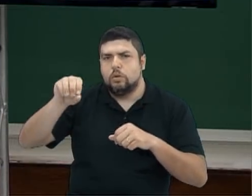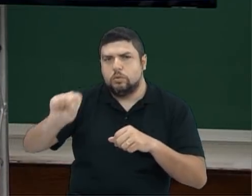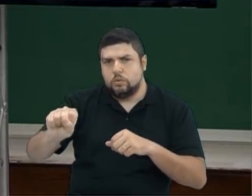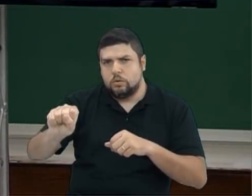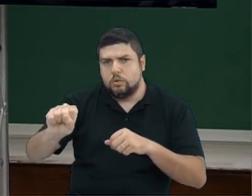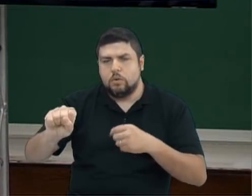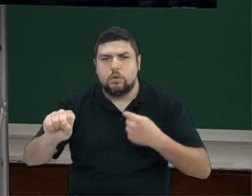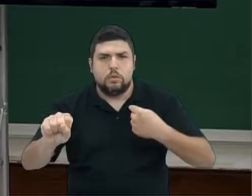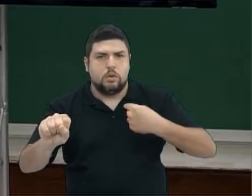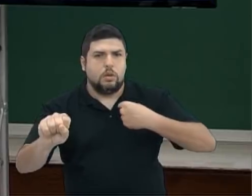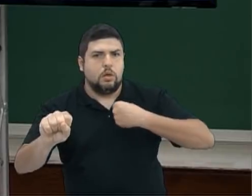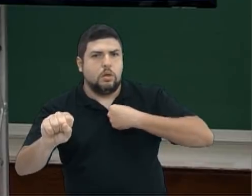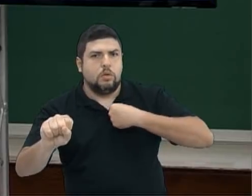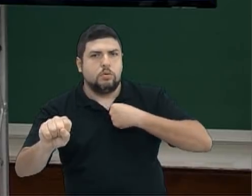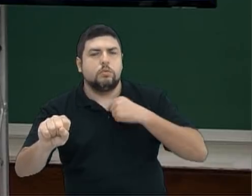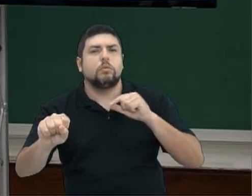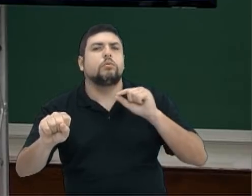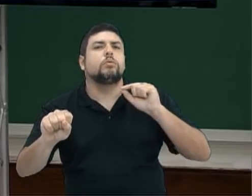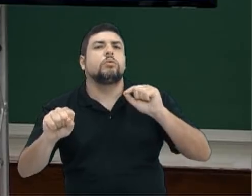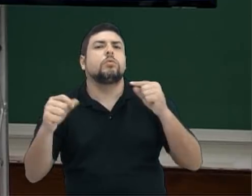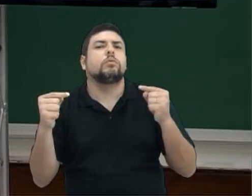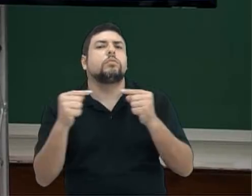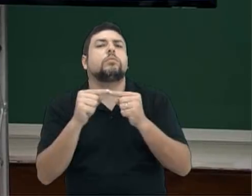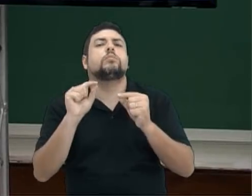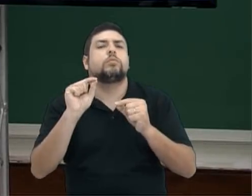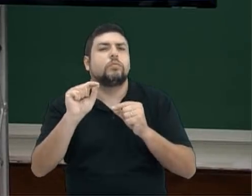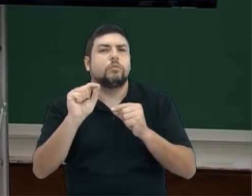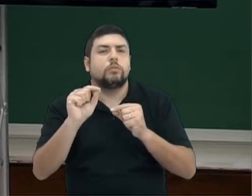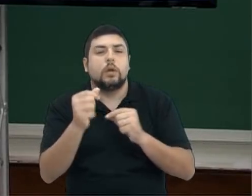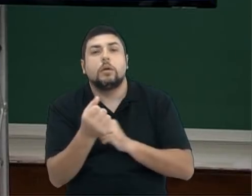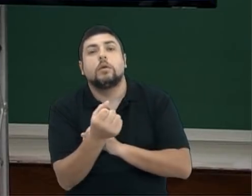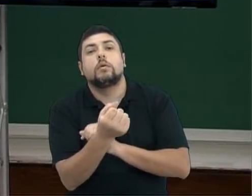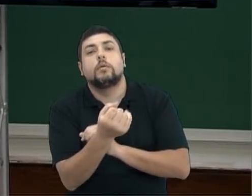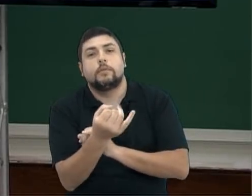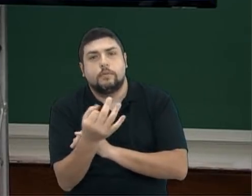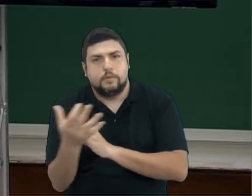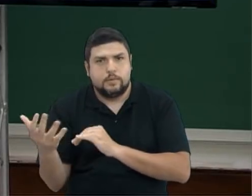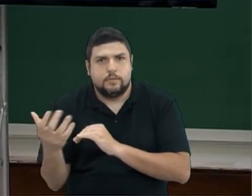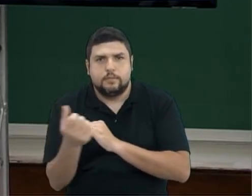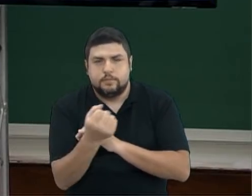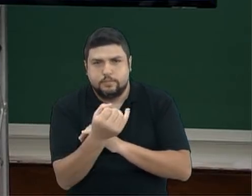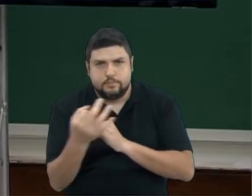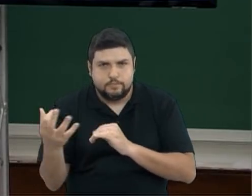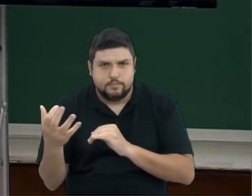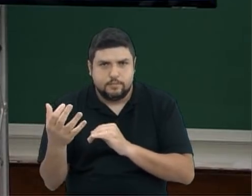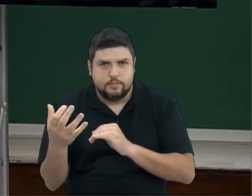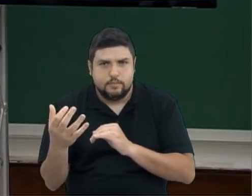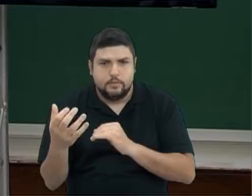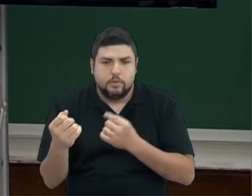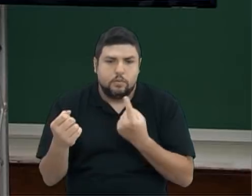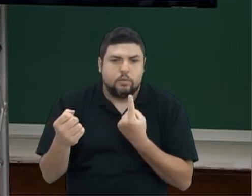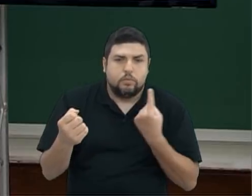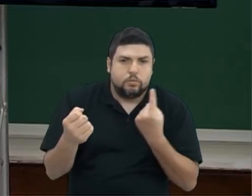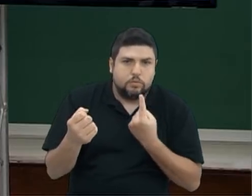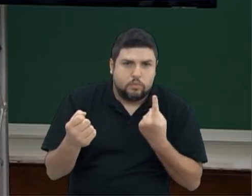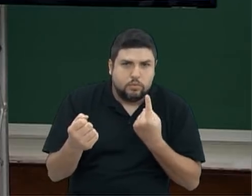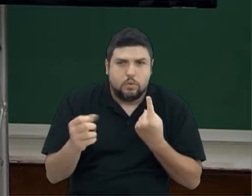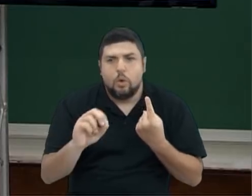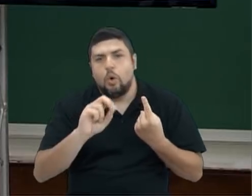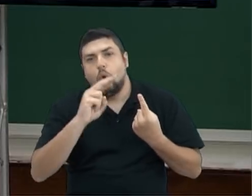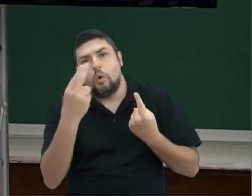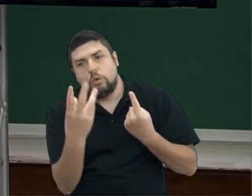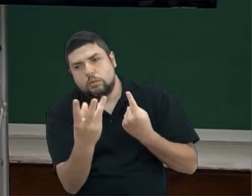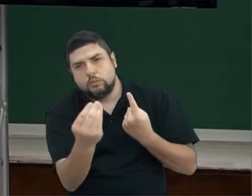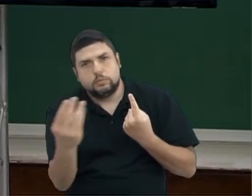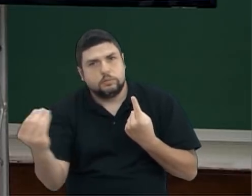a ver com o, no caso aqui, tem a ver com o quantidade, o número, plural, singular. Ele também vai variar,